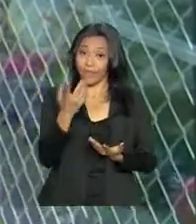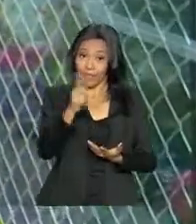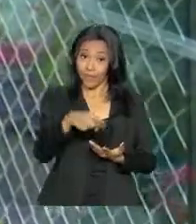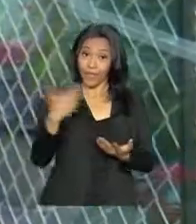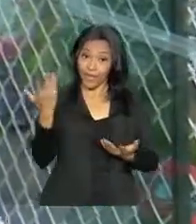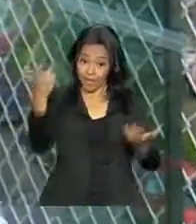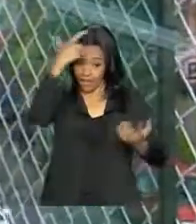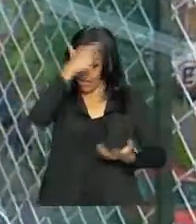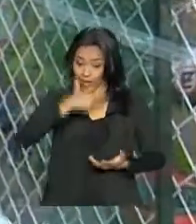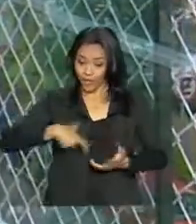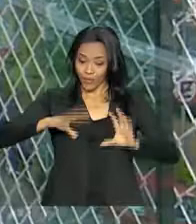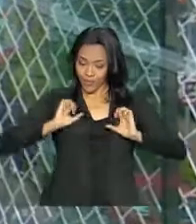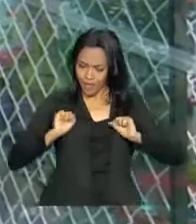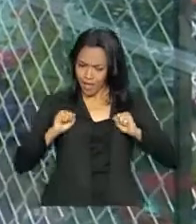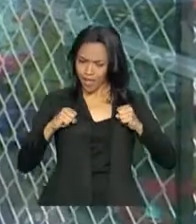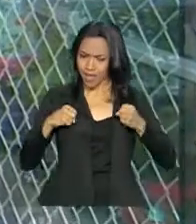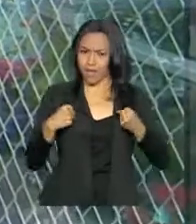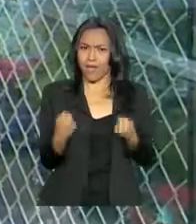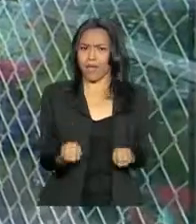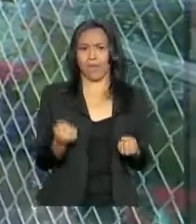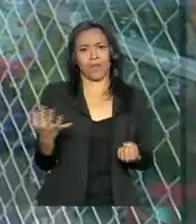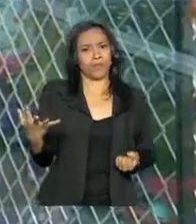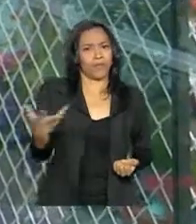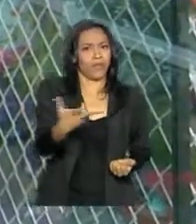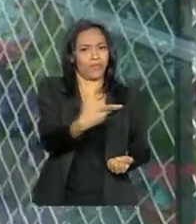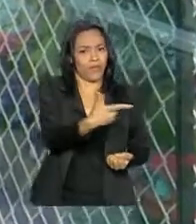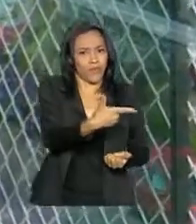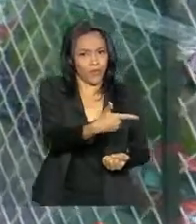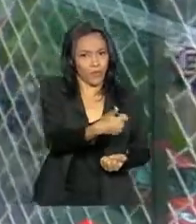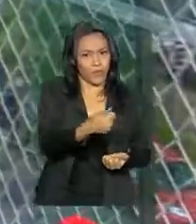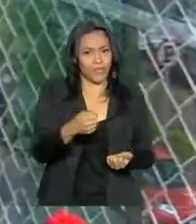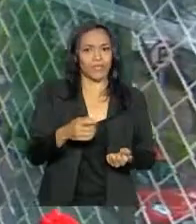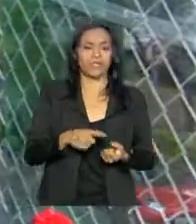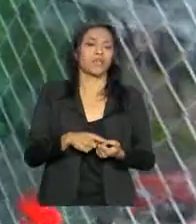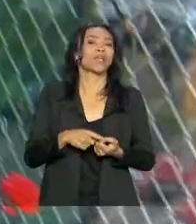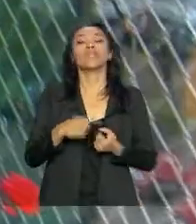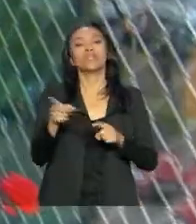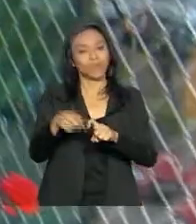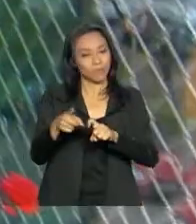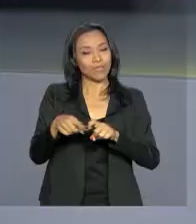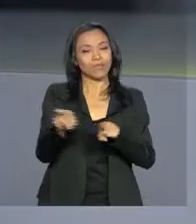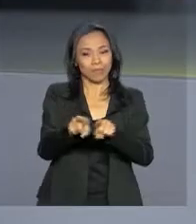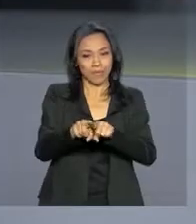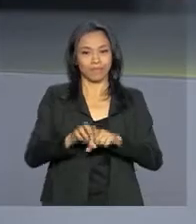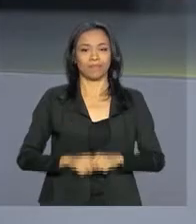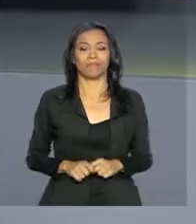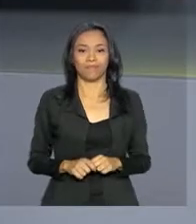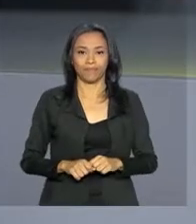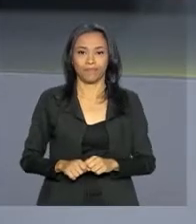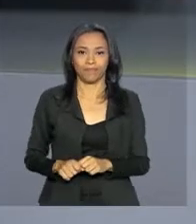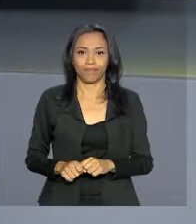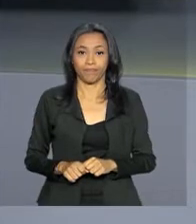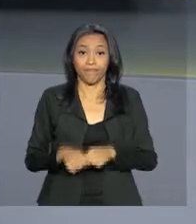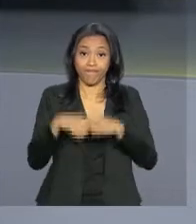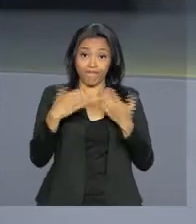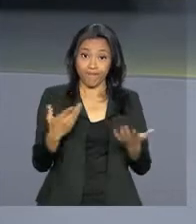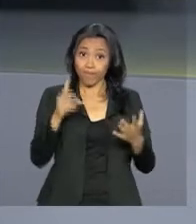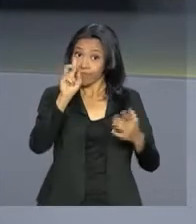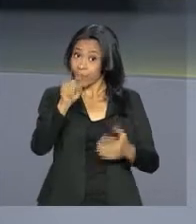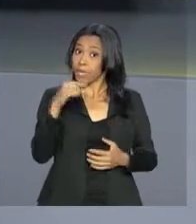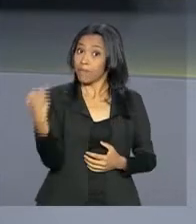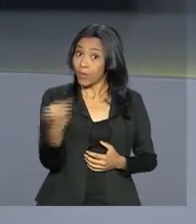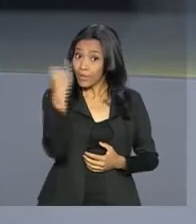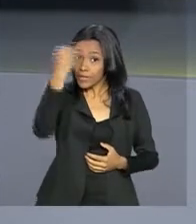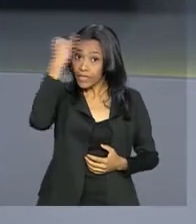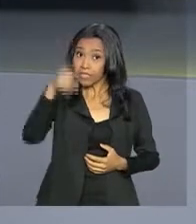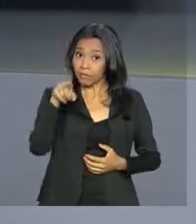recuperação maravilhosa ea os médicos também em um item importante na recuperação